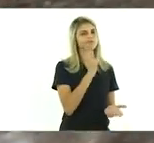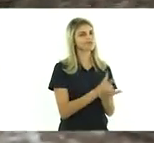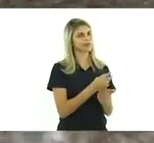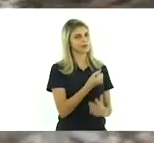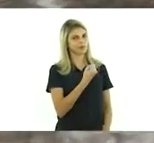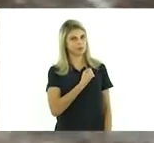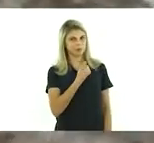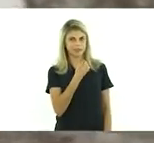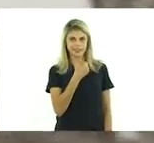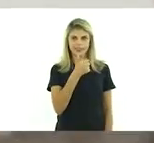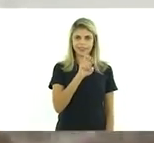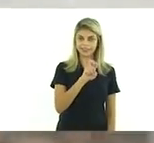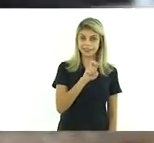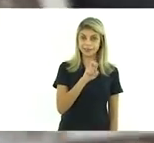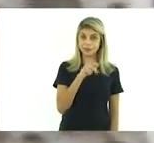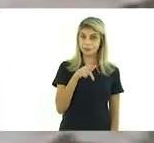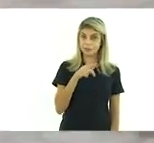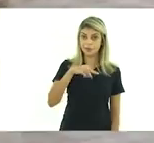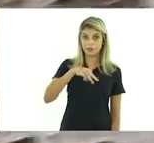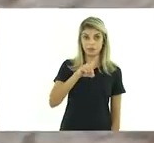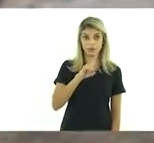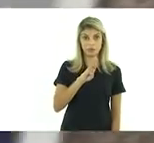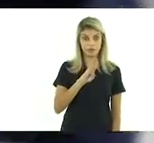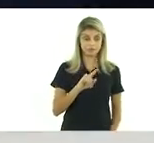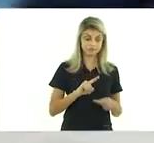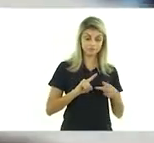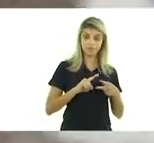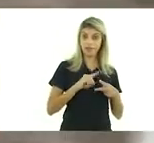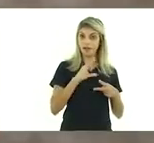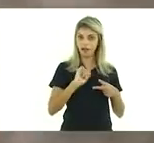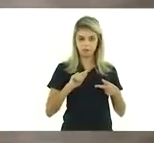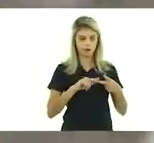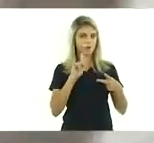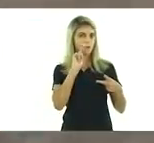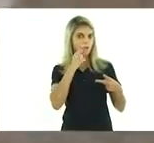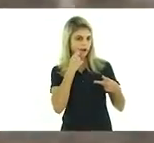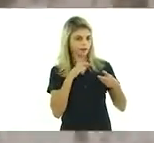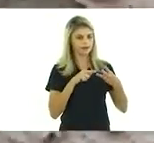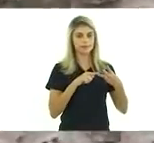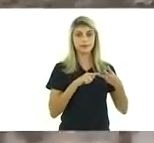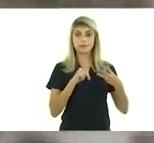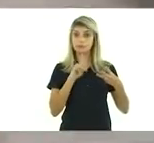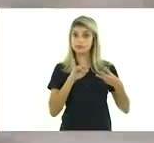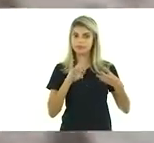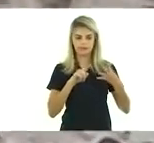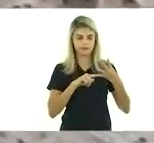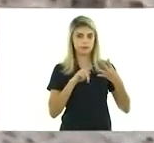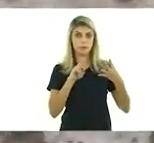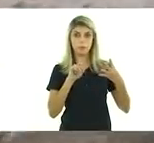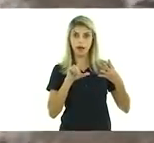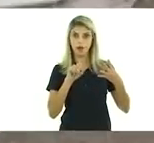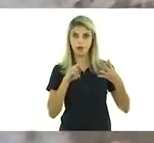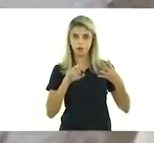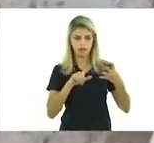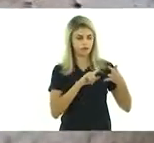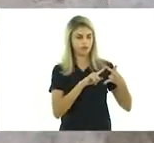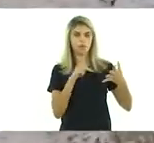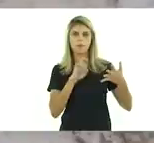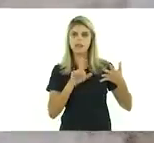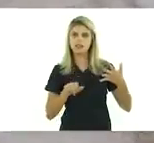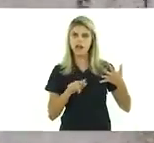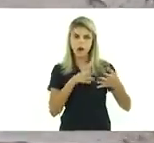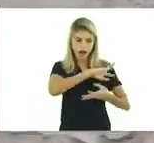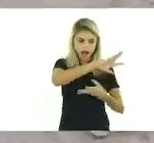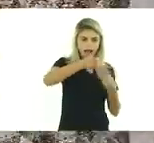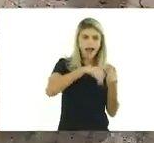15. De Cabral, Paes, Pisciani, Paulo Melo e Pezão. Agora, ele